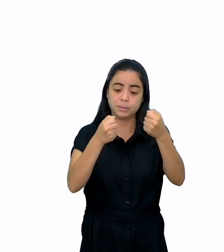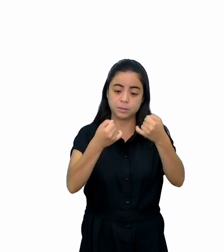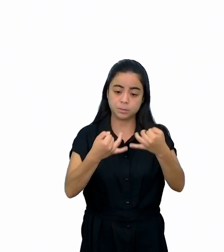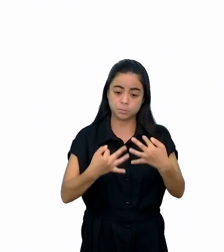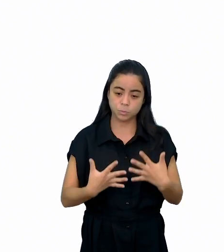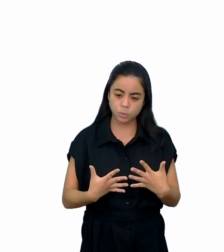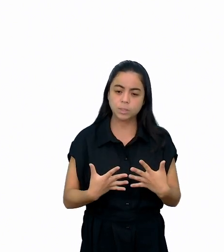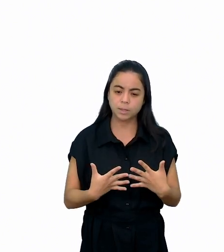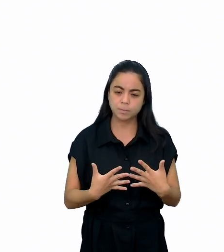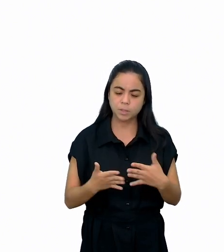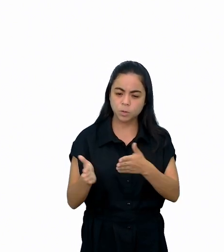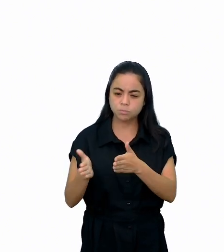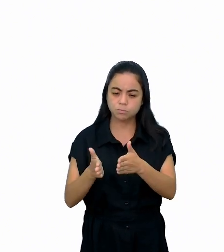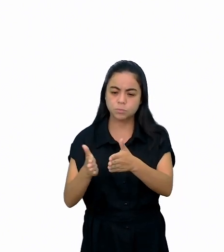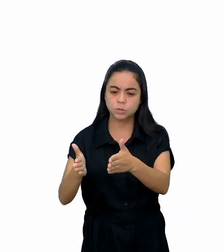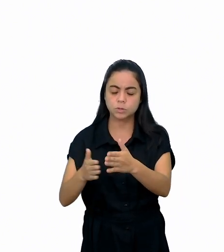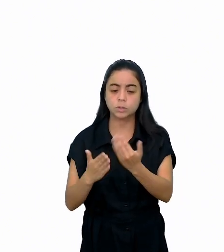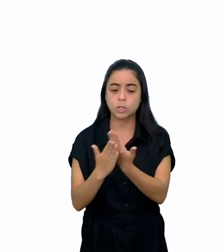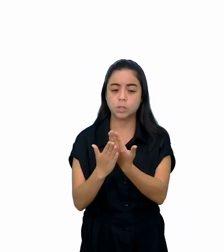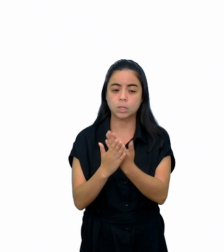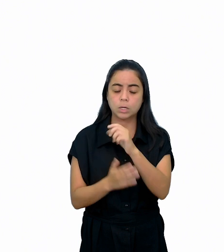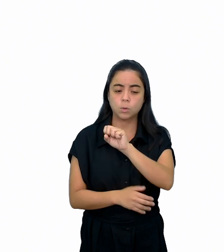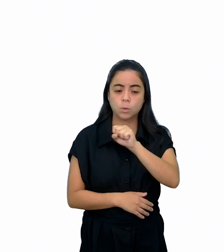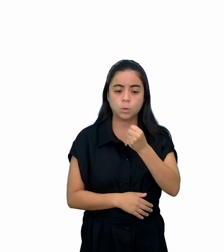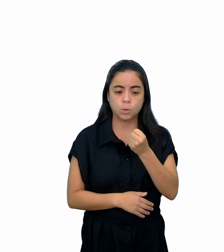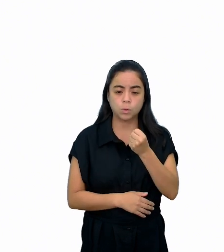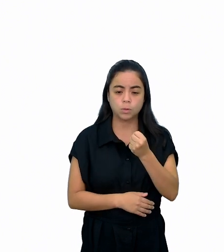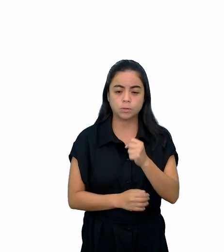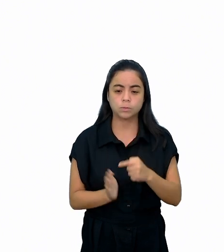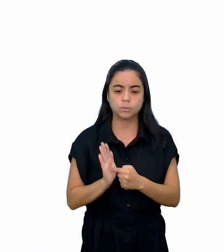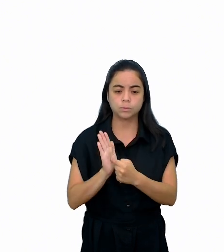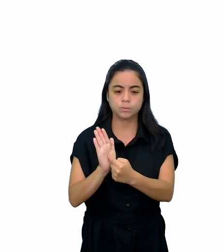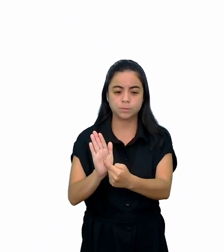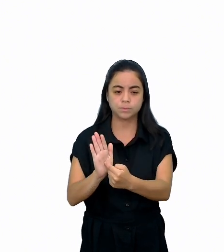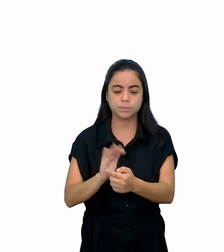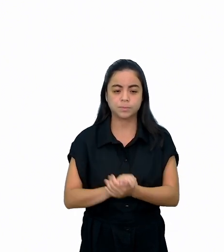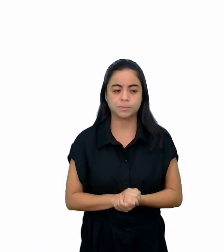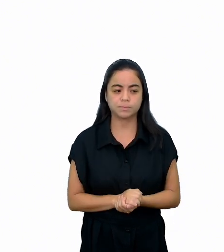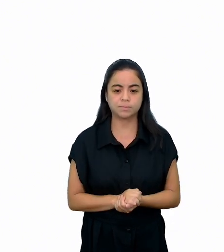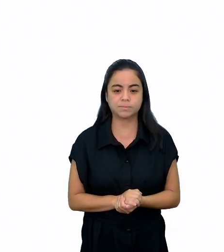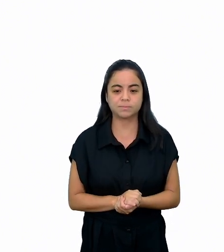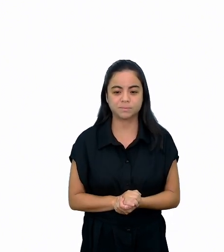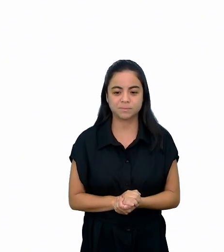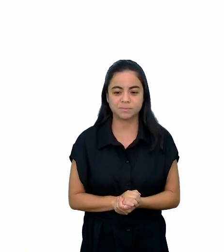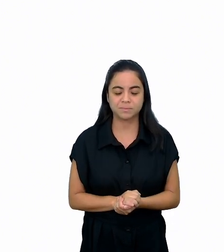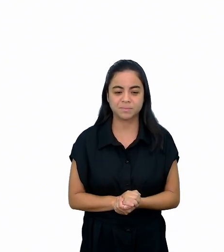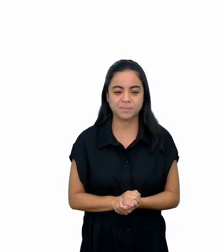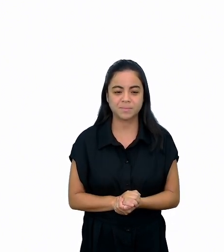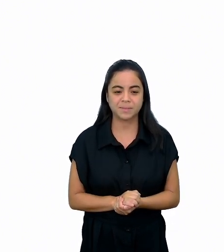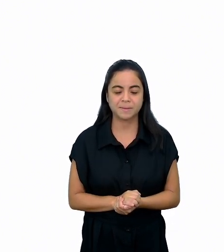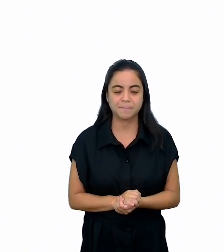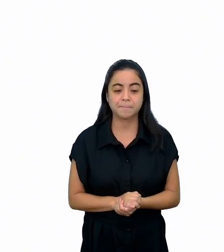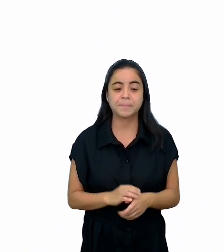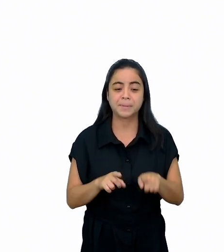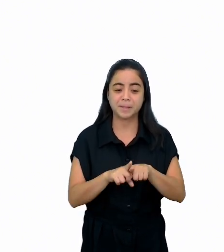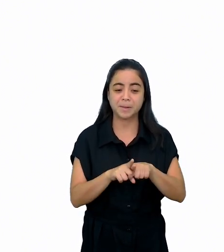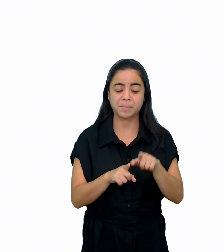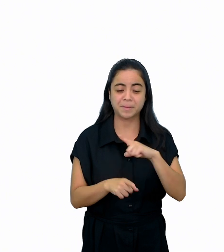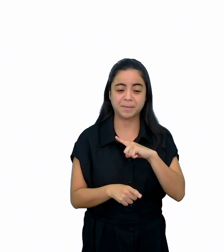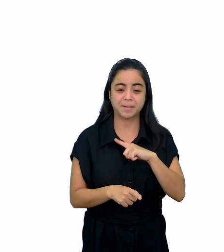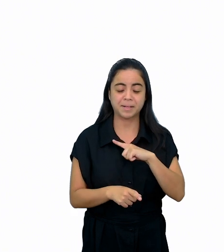os encaminhamentos sobre a aula 8, apresentada na sequência didática 4. Que envolve as situações